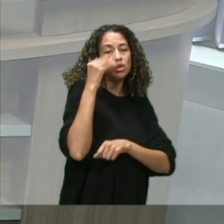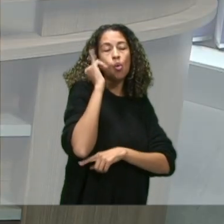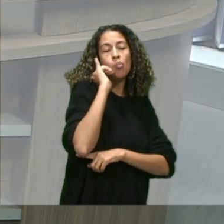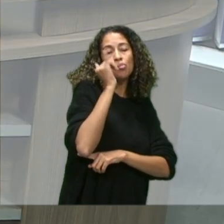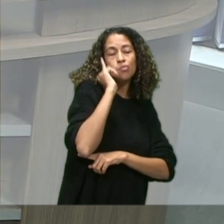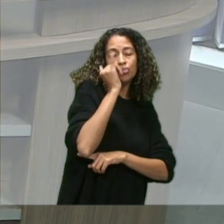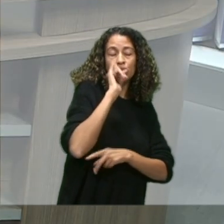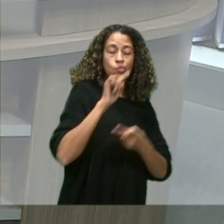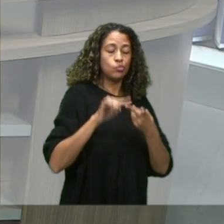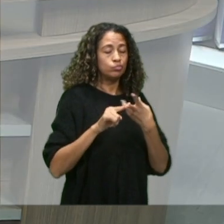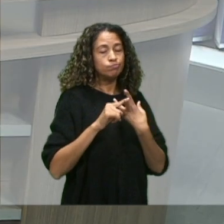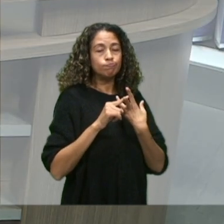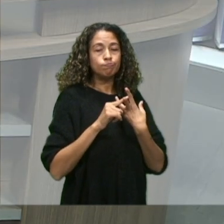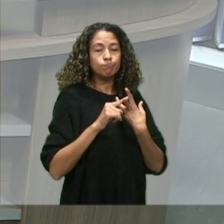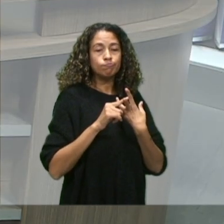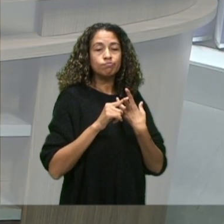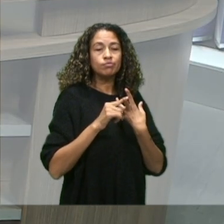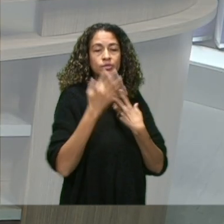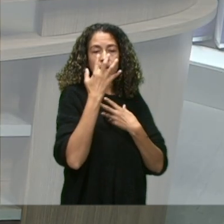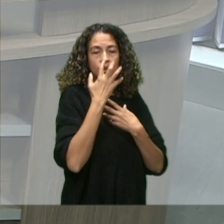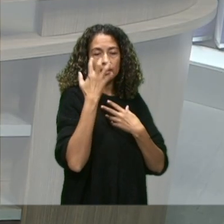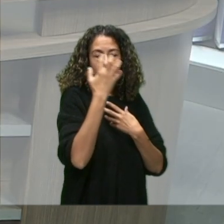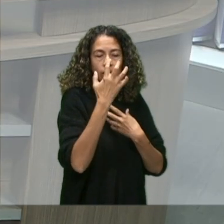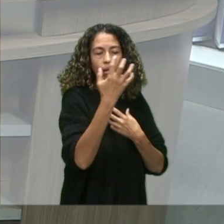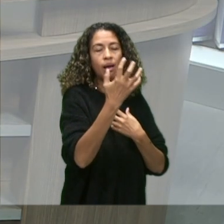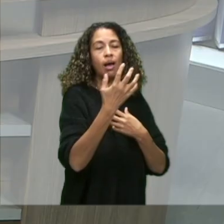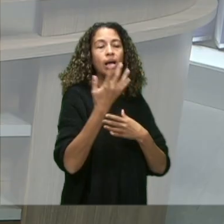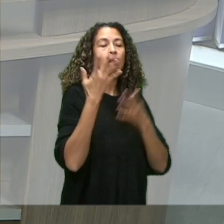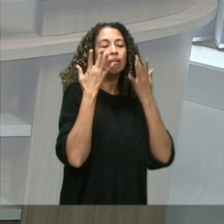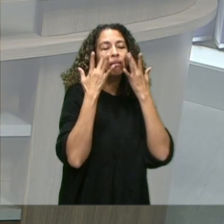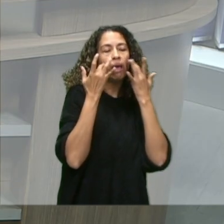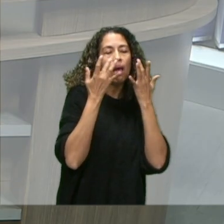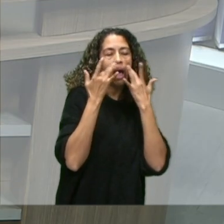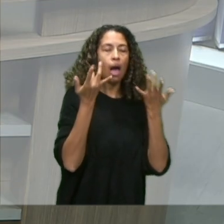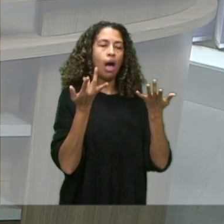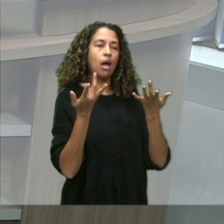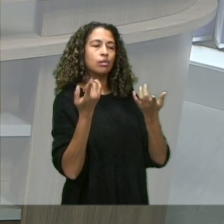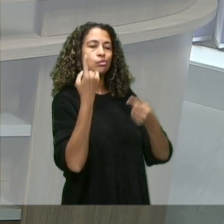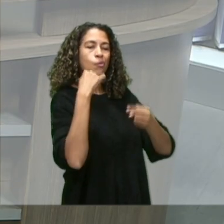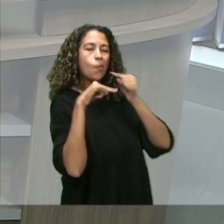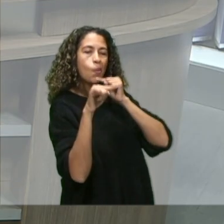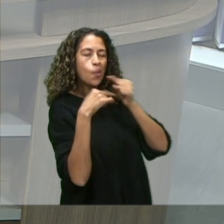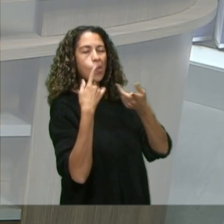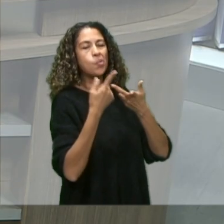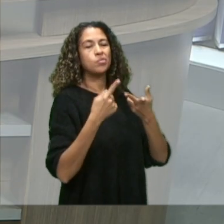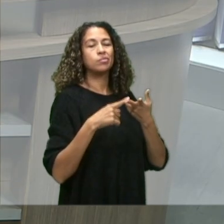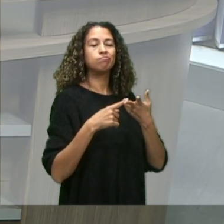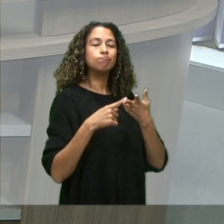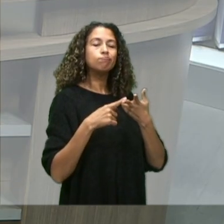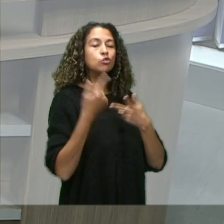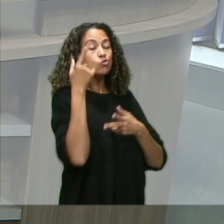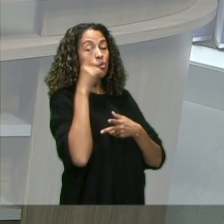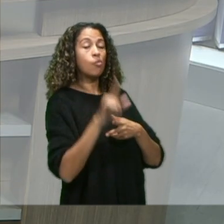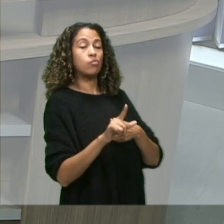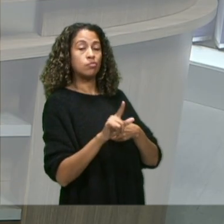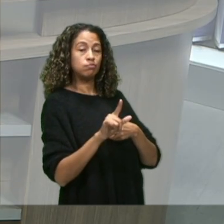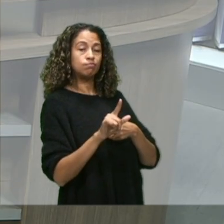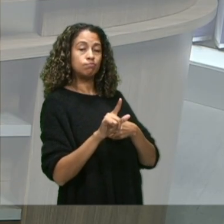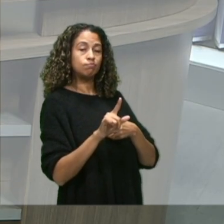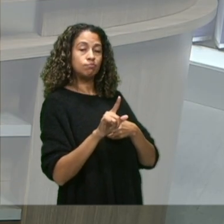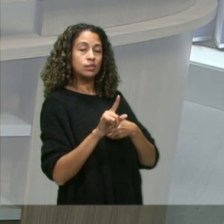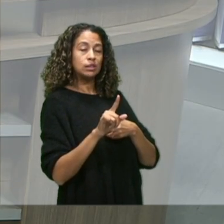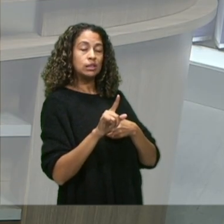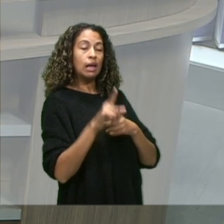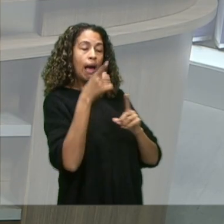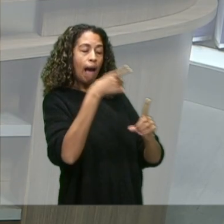de histórias, experiências teatrais, de musicais, é possível ganhar essa luta?